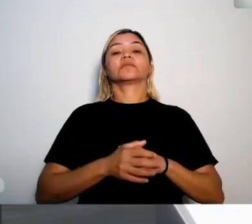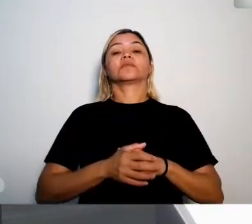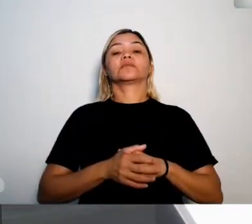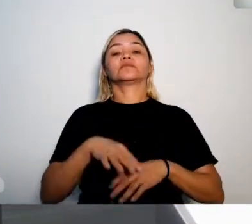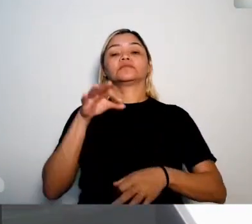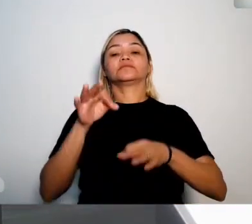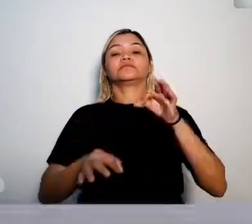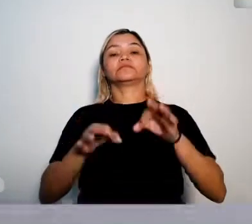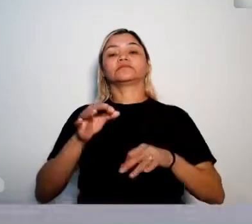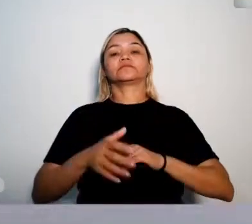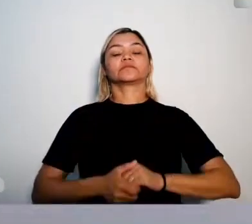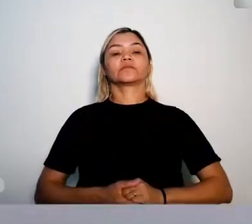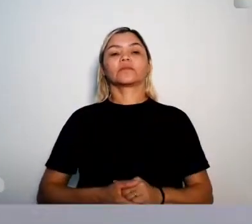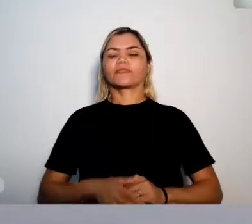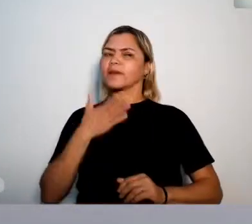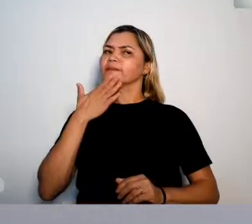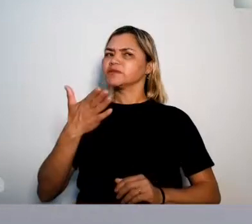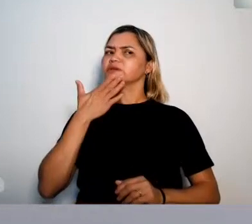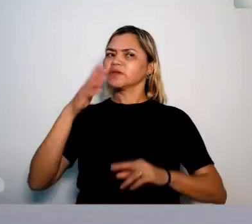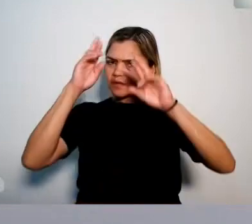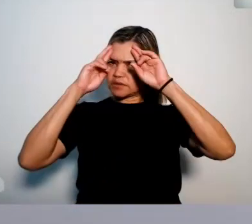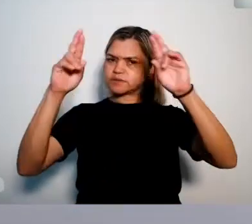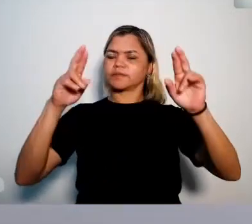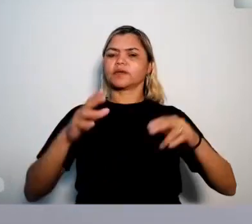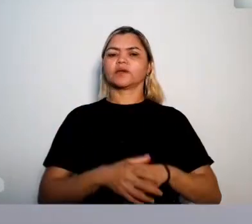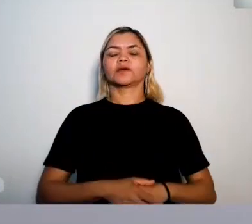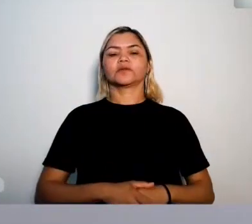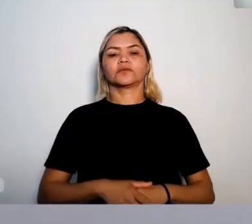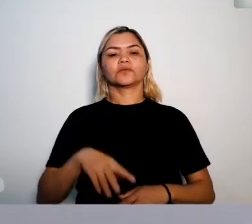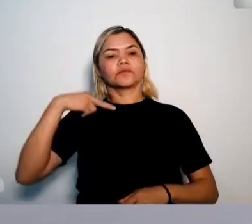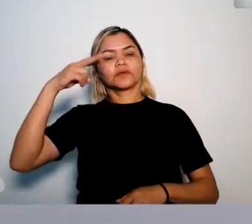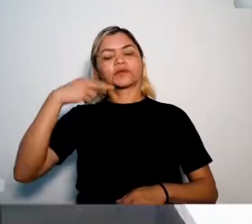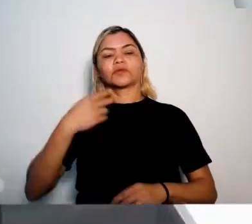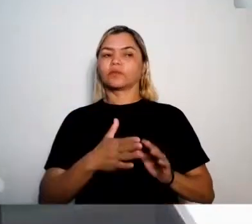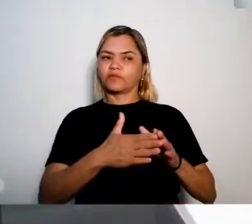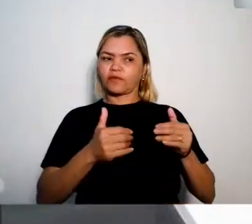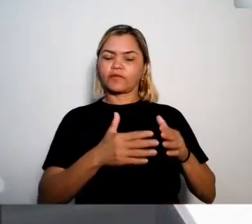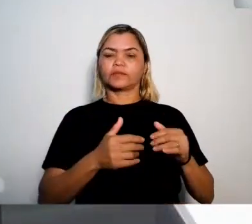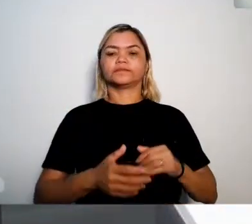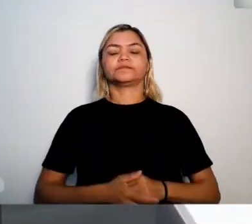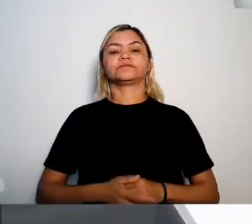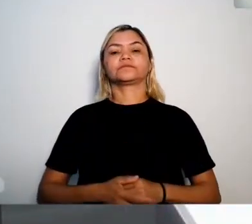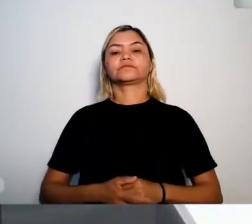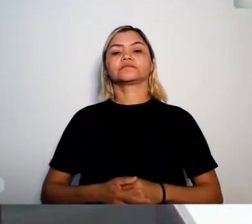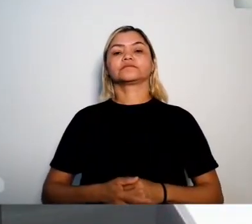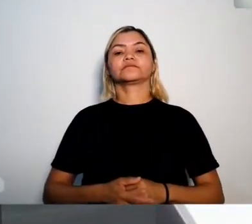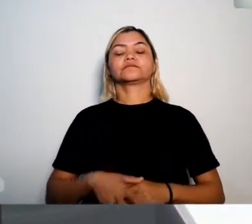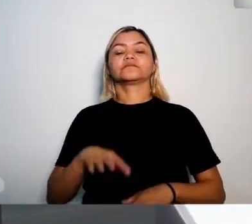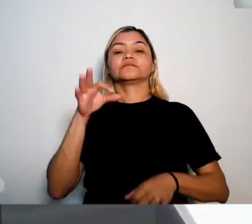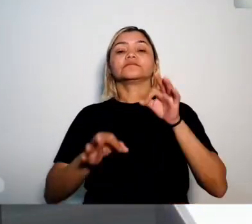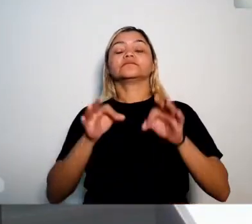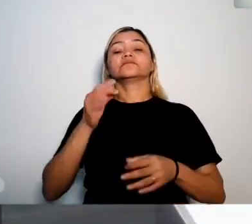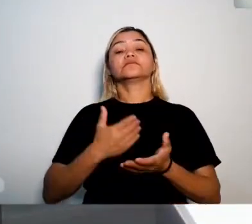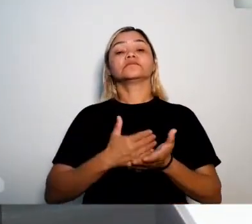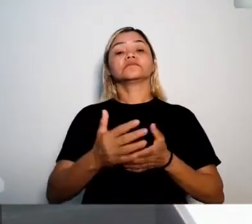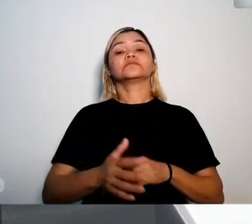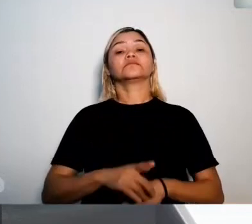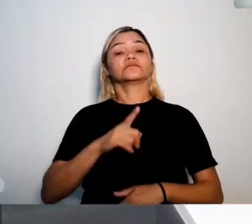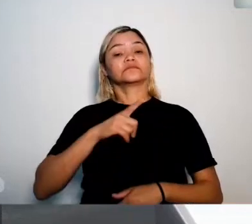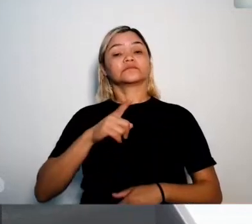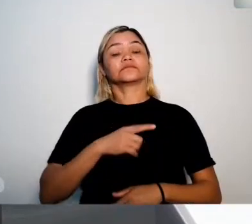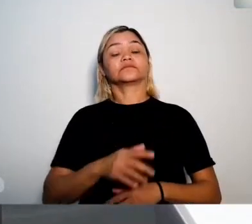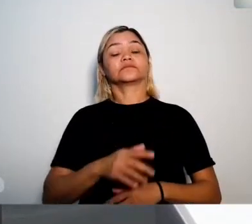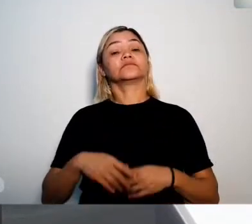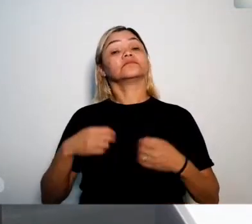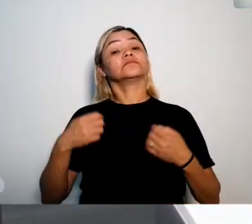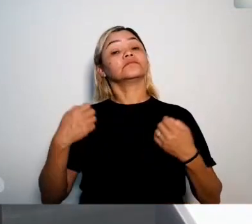Eu pediria a respeito do parlamentar, com o vereador, por gentileza. E passo a justificar a partir desse momento, tendo em vista que nós precisamos...